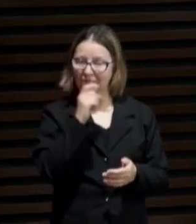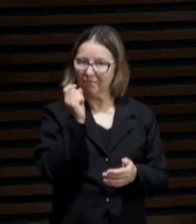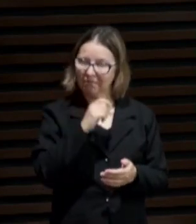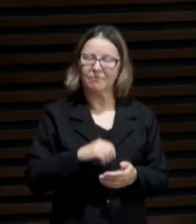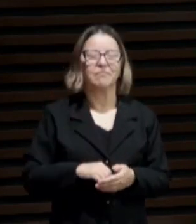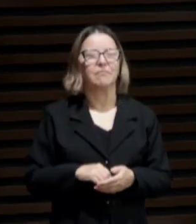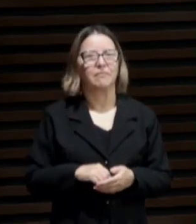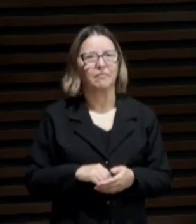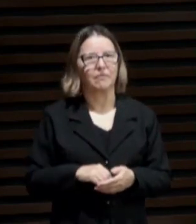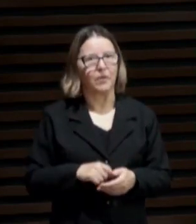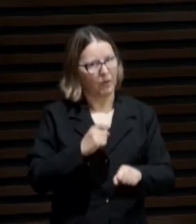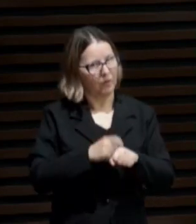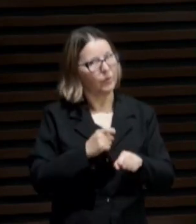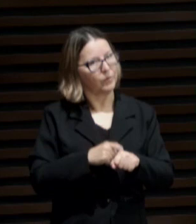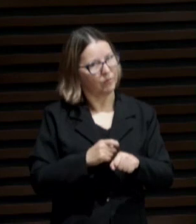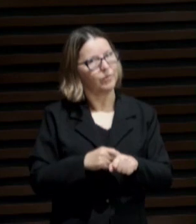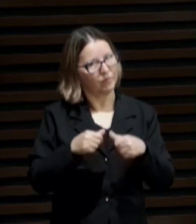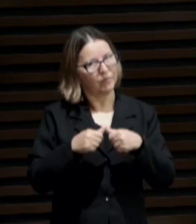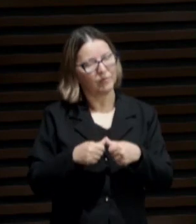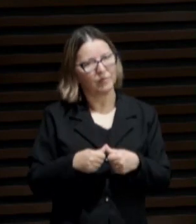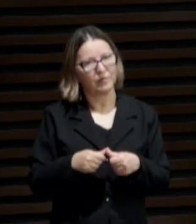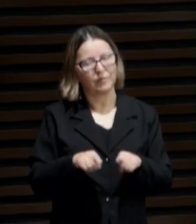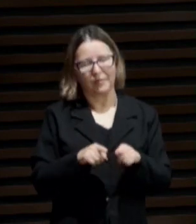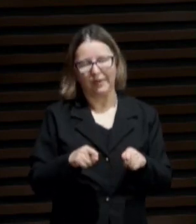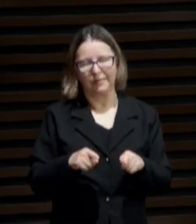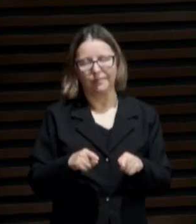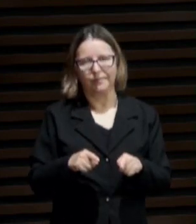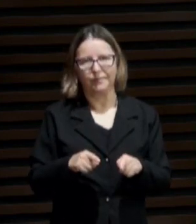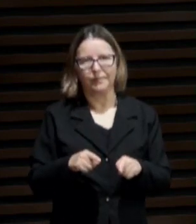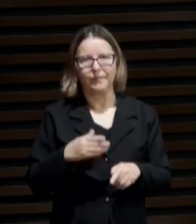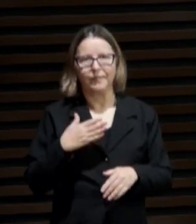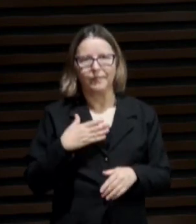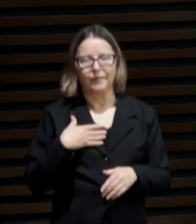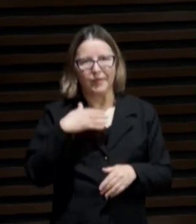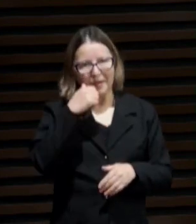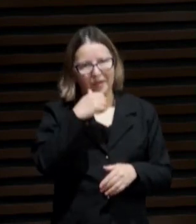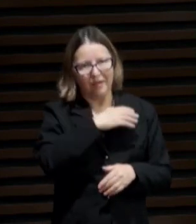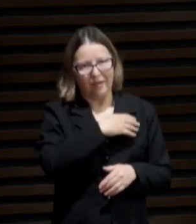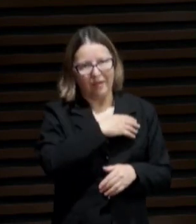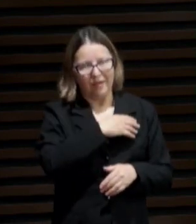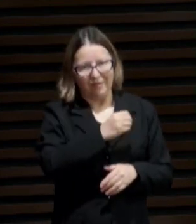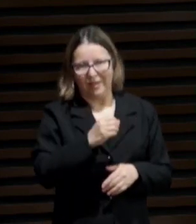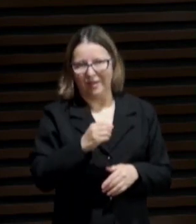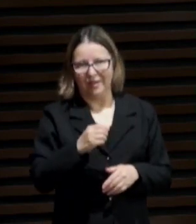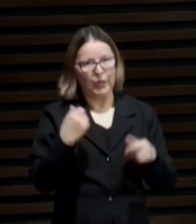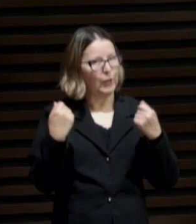É pesado isso, mas a minha filha não vai precisar ensinar a Luísa, a minha neta, a mentir.